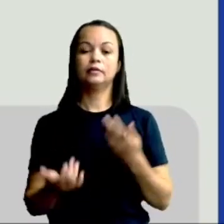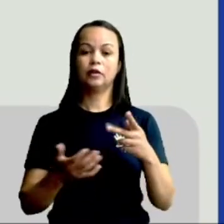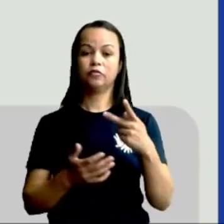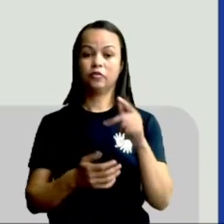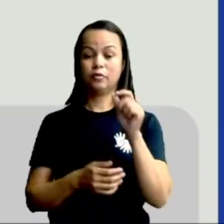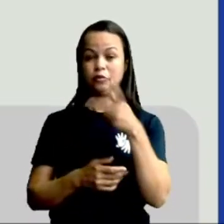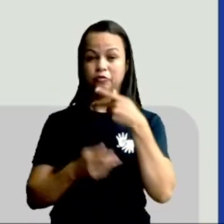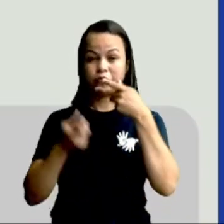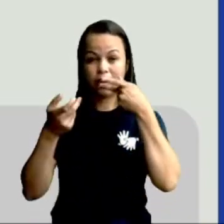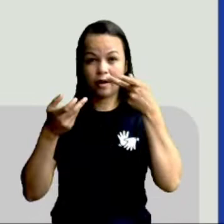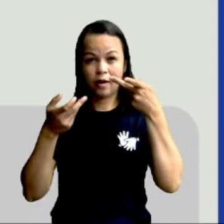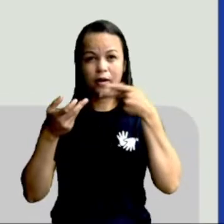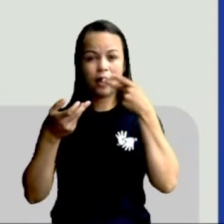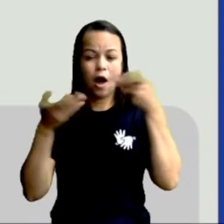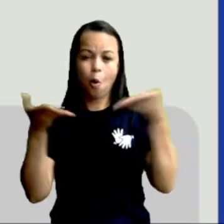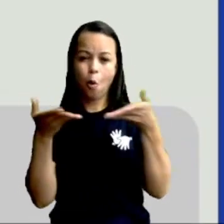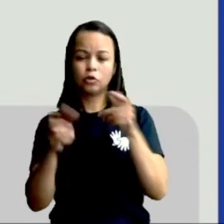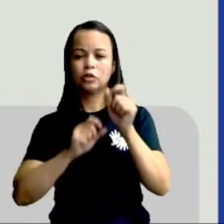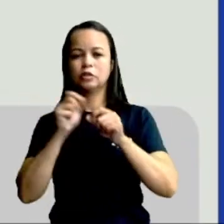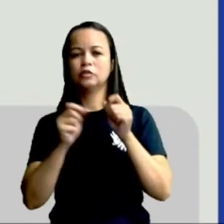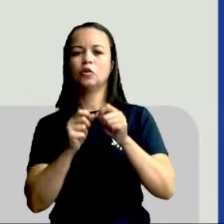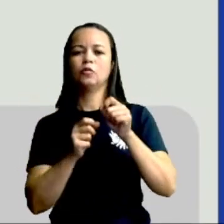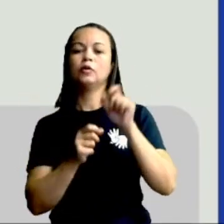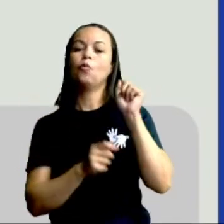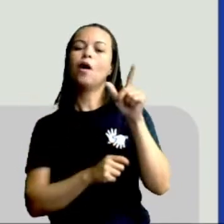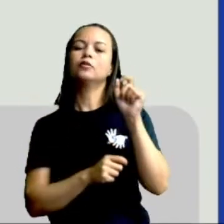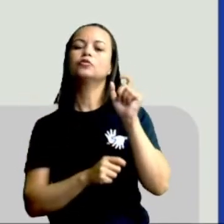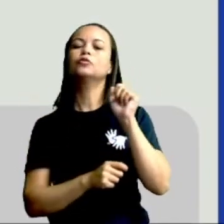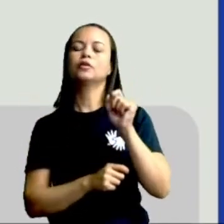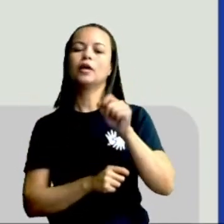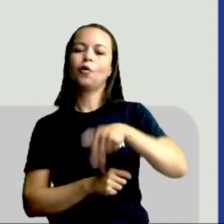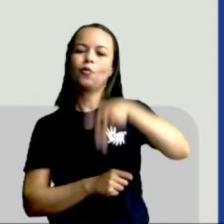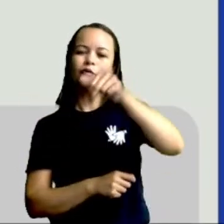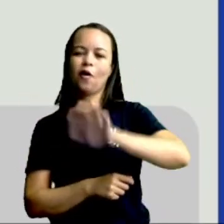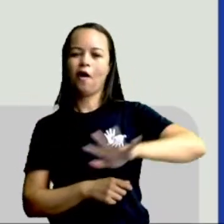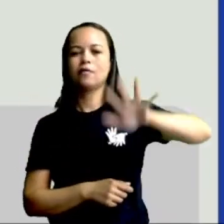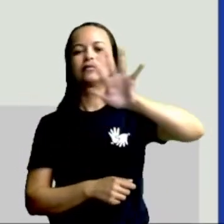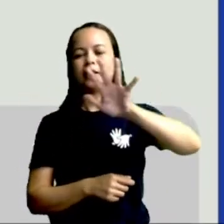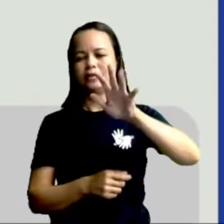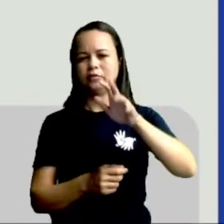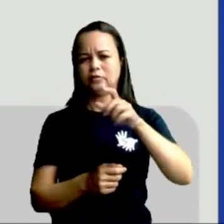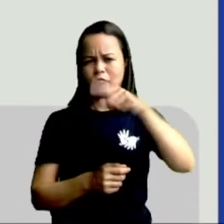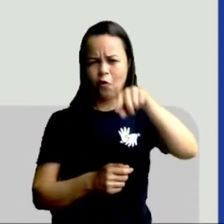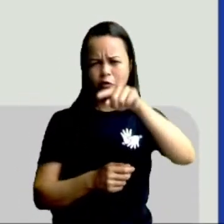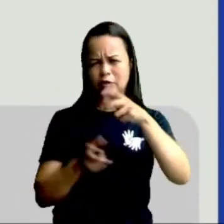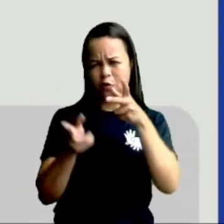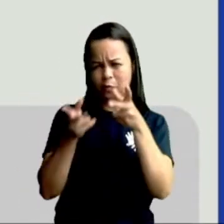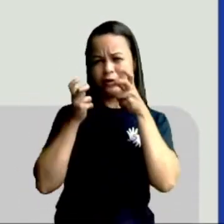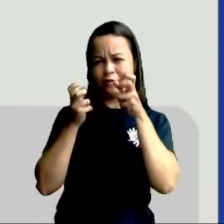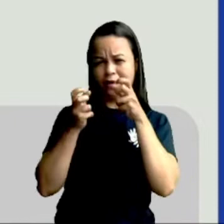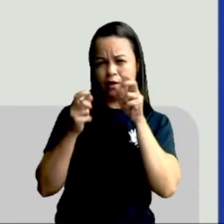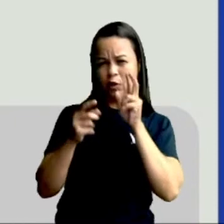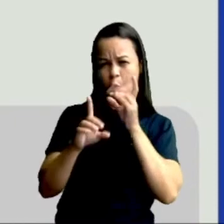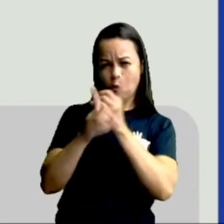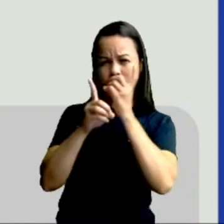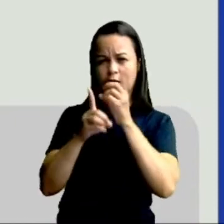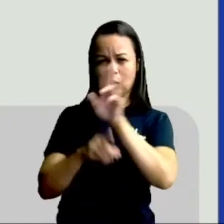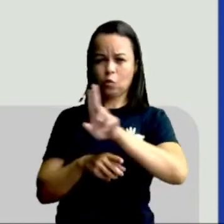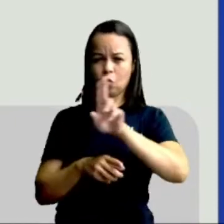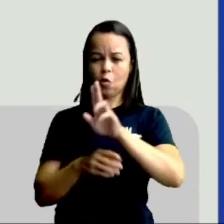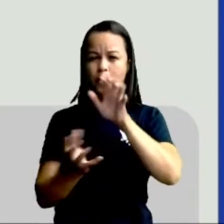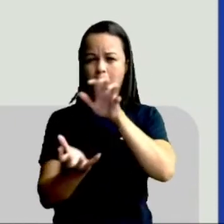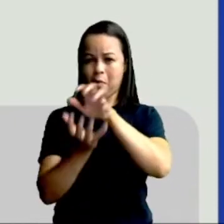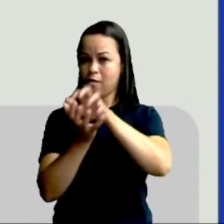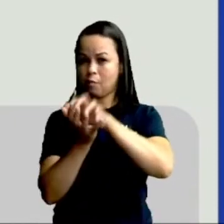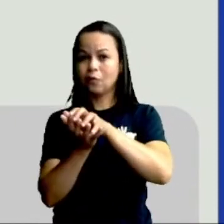região azulzinha aí, ó. Que é a nossa querida região Nordeste. Quem aí conseguiu observar Pernambuco?